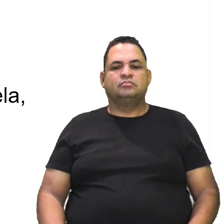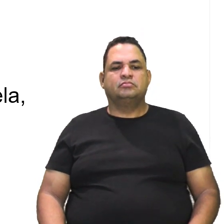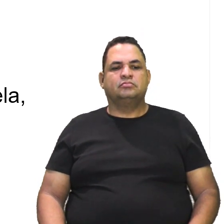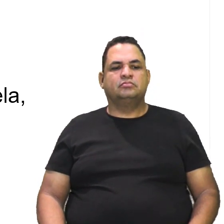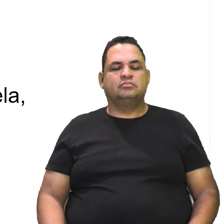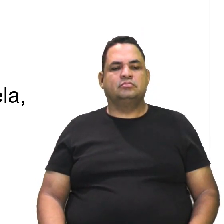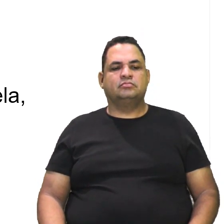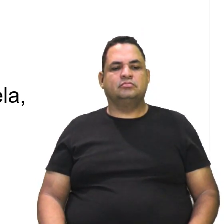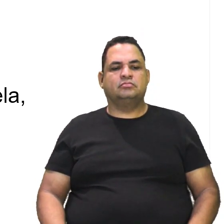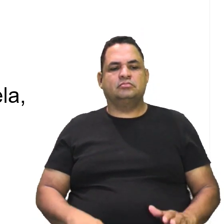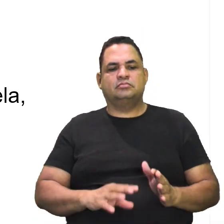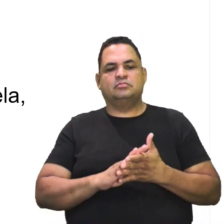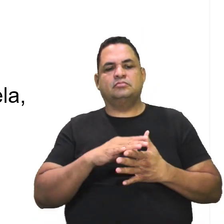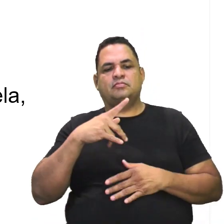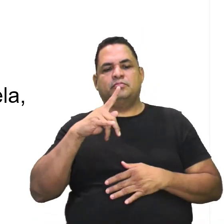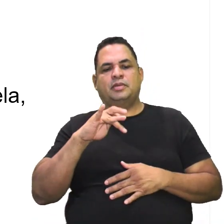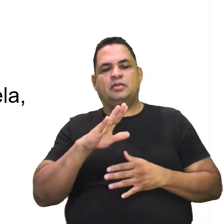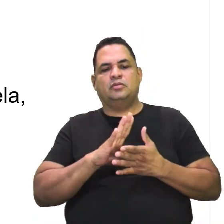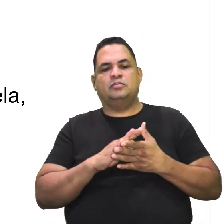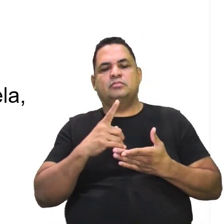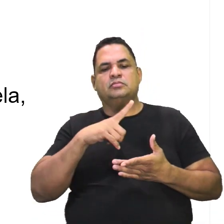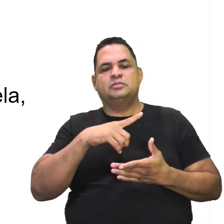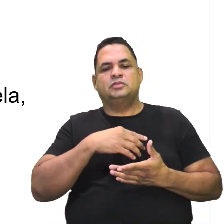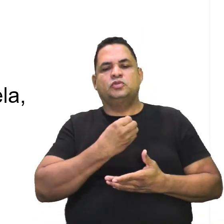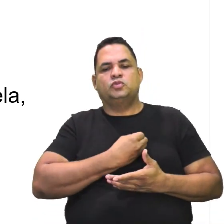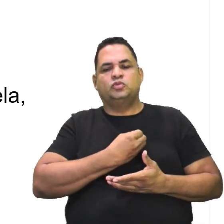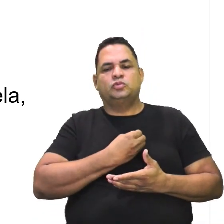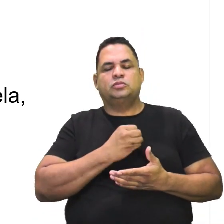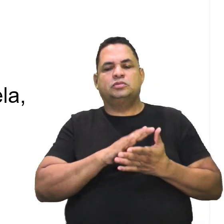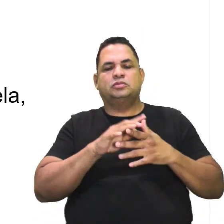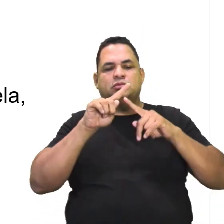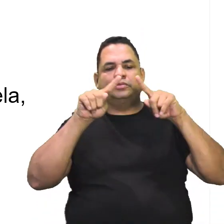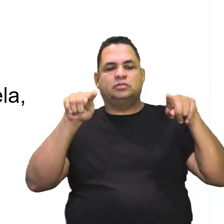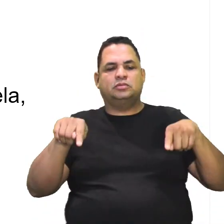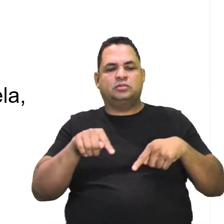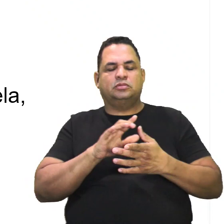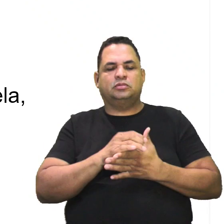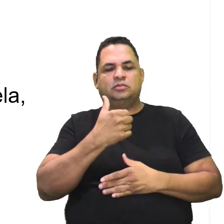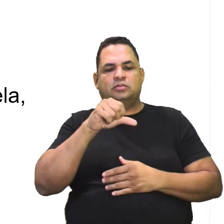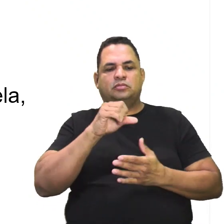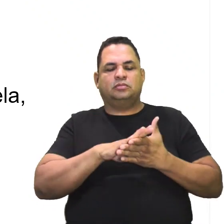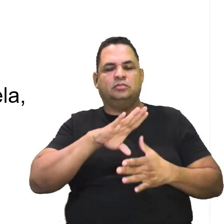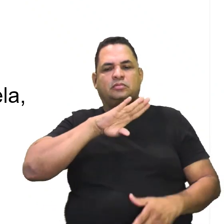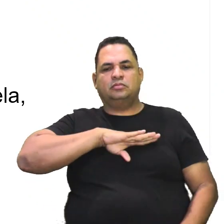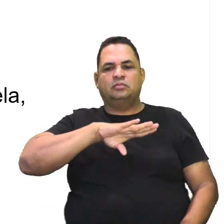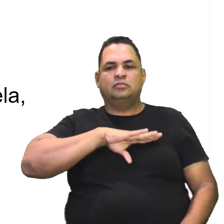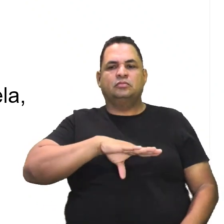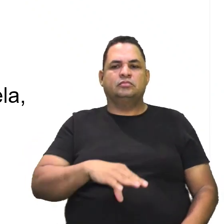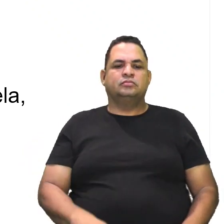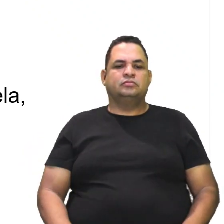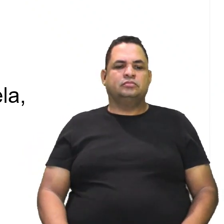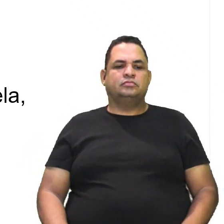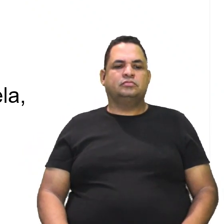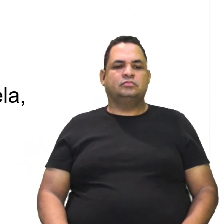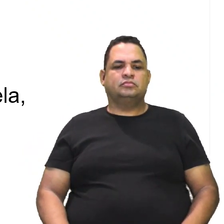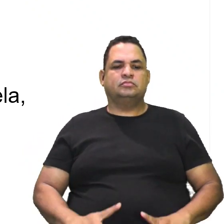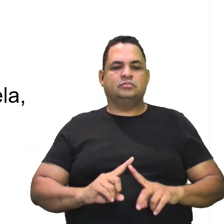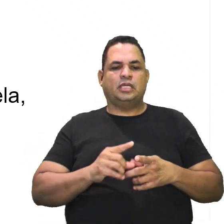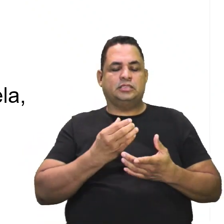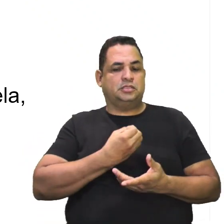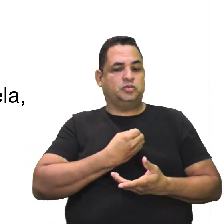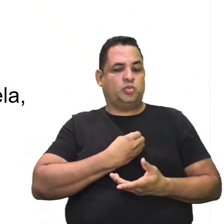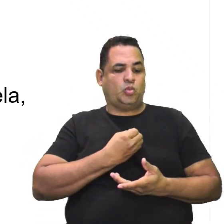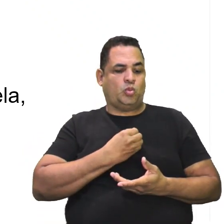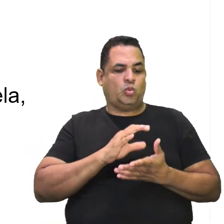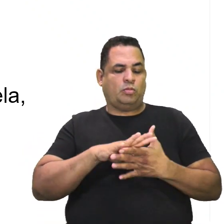isso, né? Vamos analisar as demais. Foi o Paulo, pois obteve a maior pontuação da tabela em 19 em português? Não, mas ter a maior